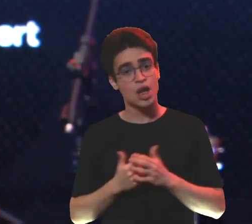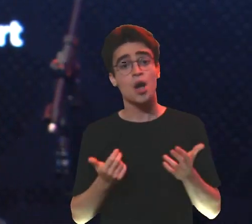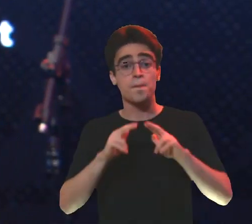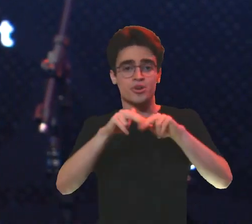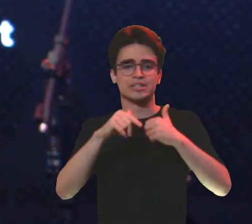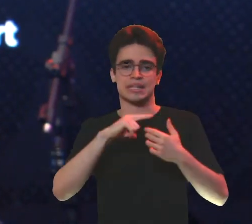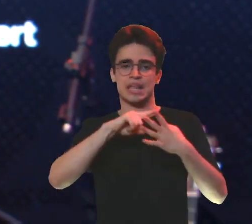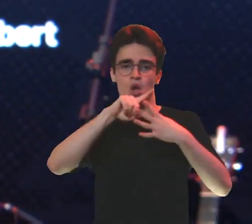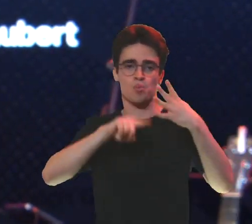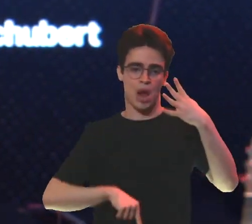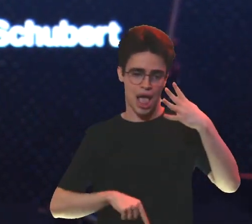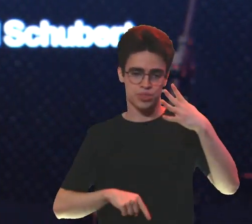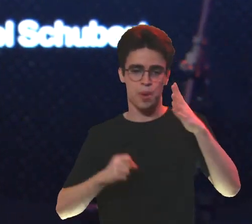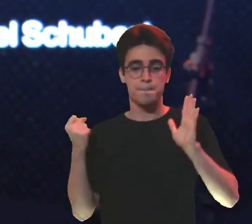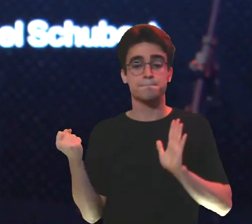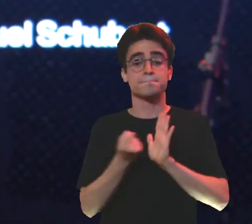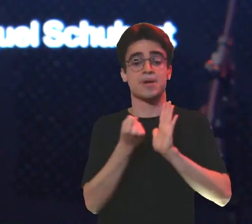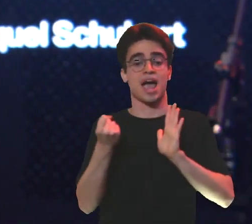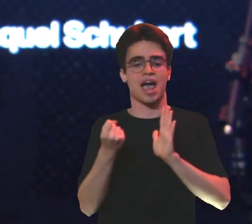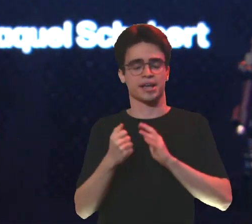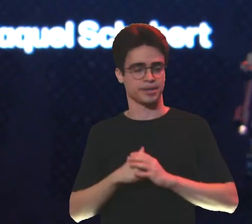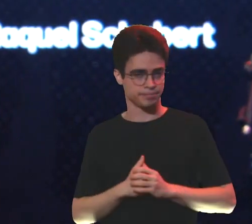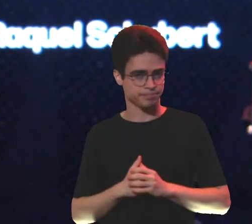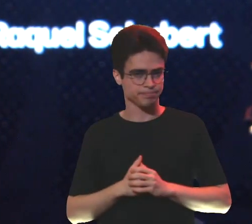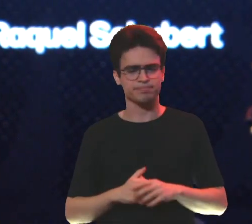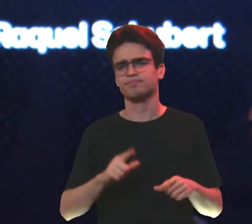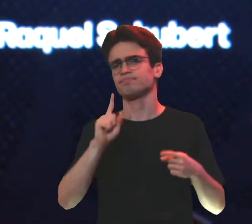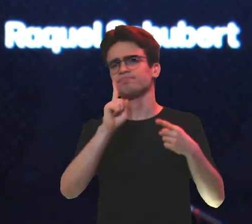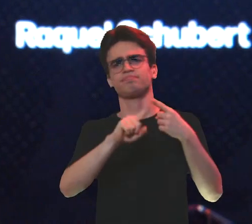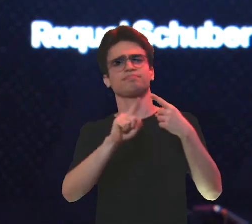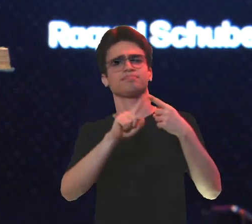eu queria falar sobre elas com você. A primeira